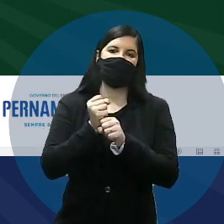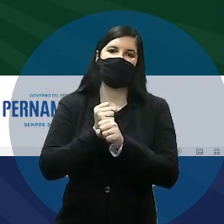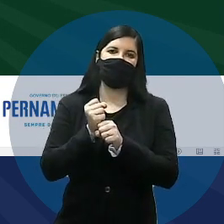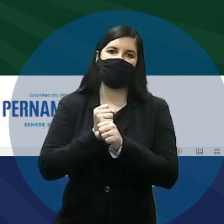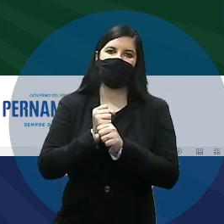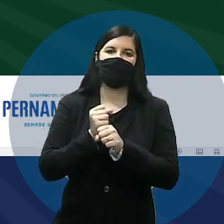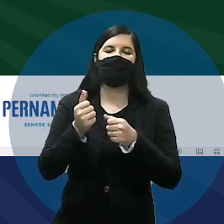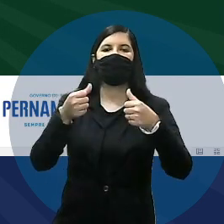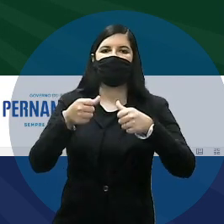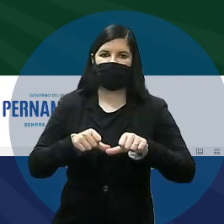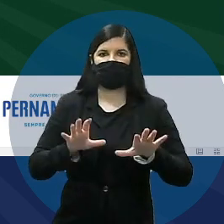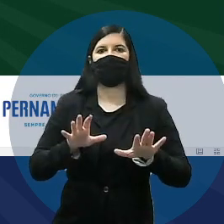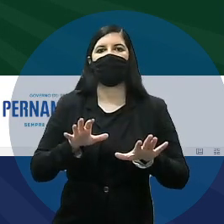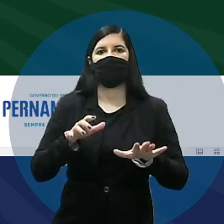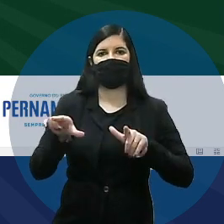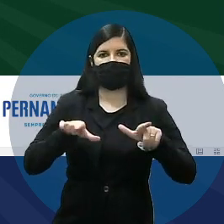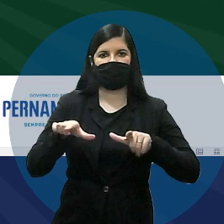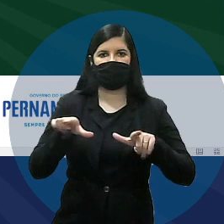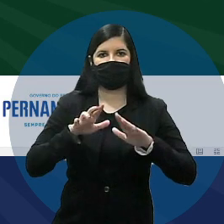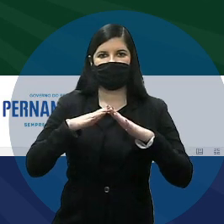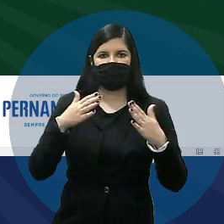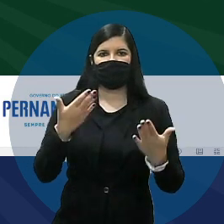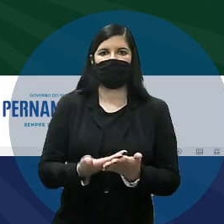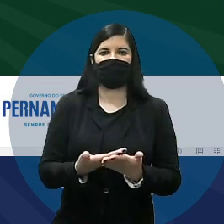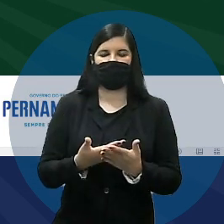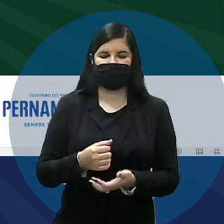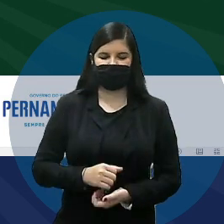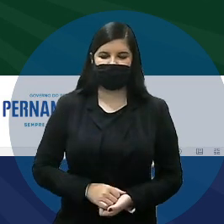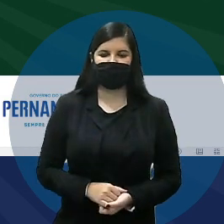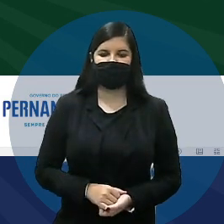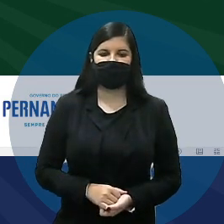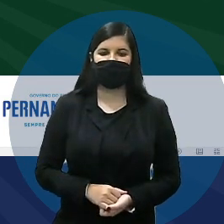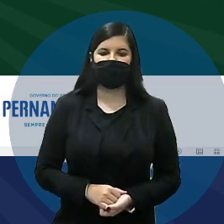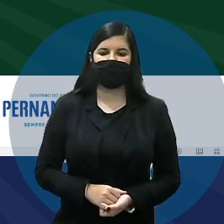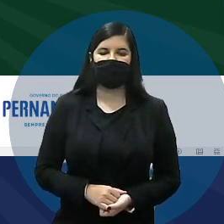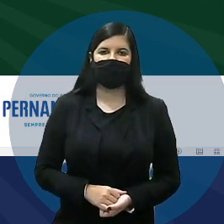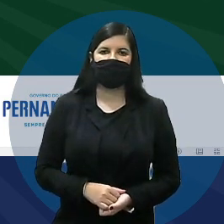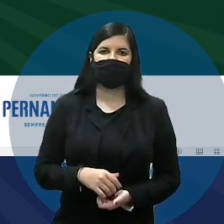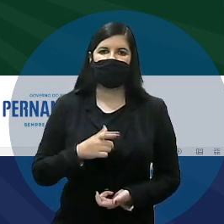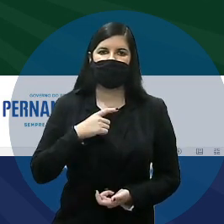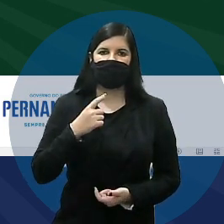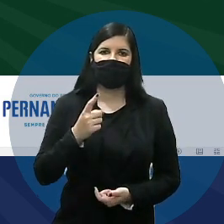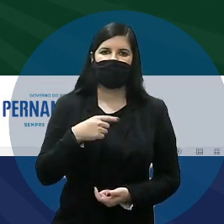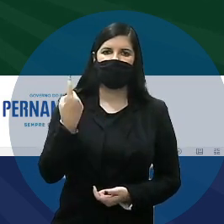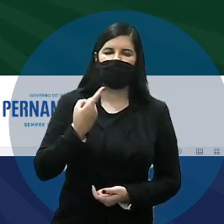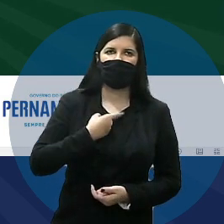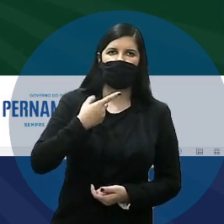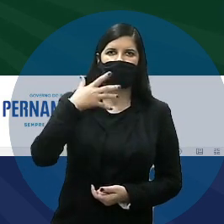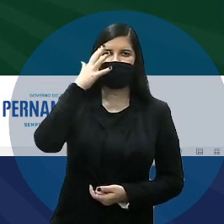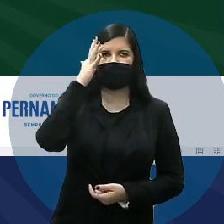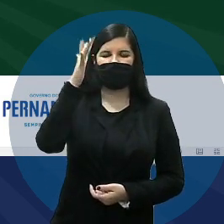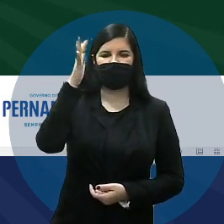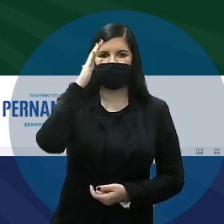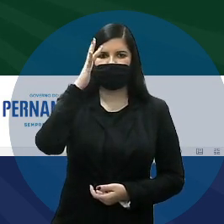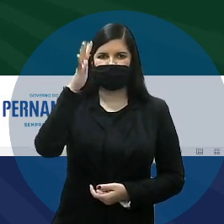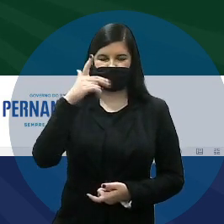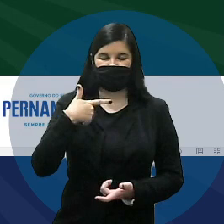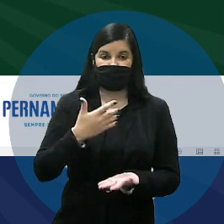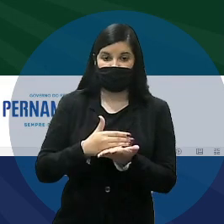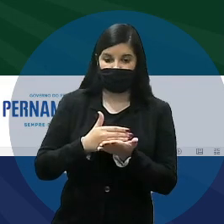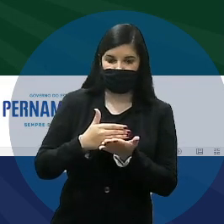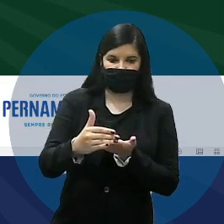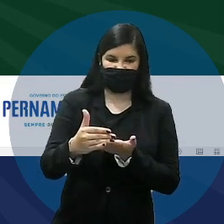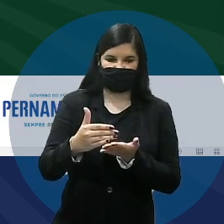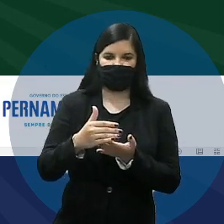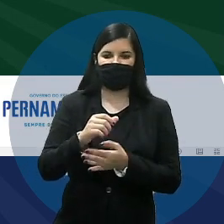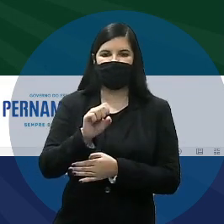estamos trabalhando em cima desse projeto. Eu queria começar dizendo que o